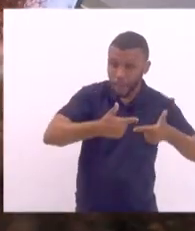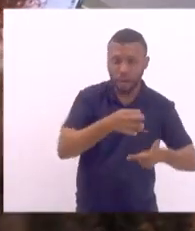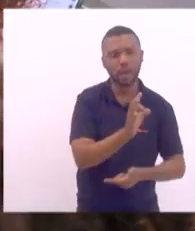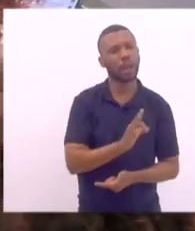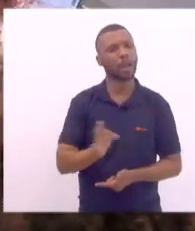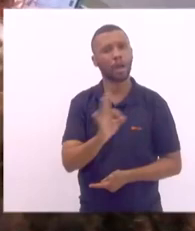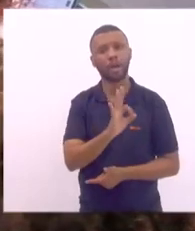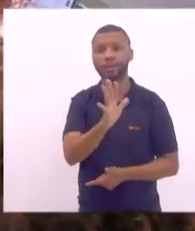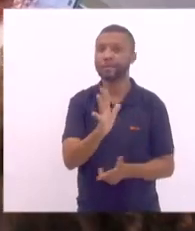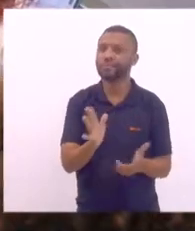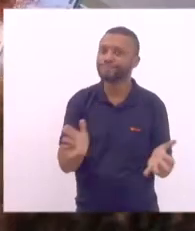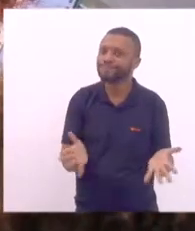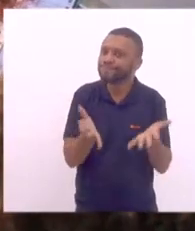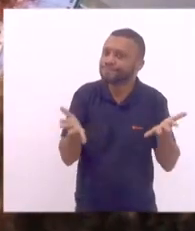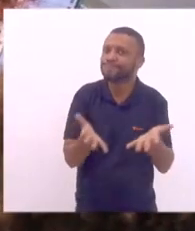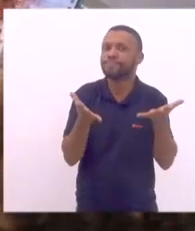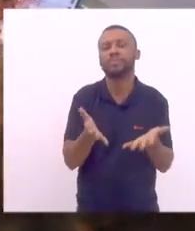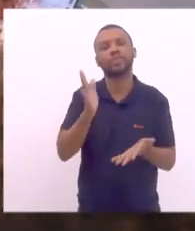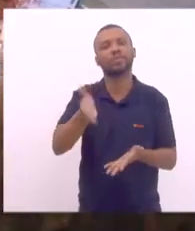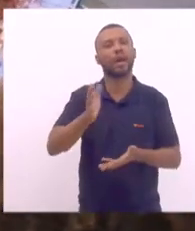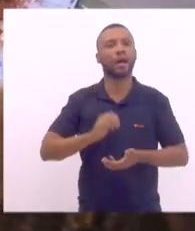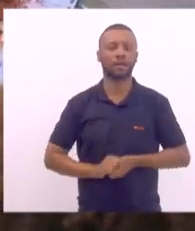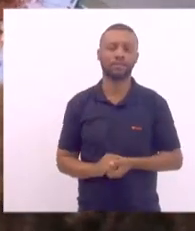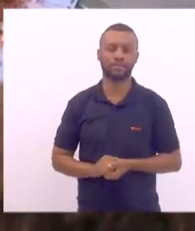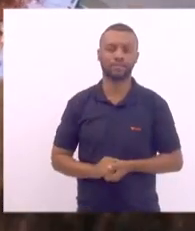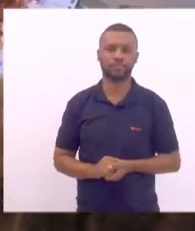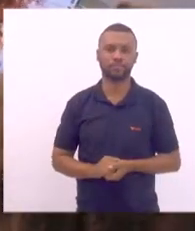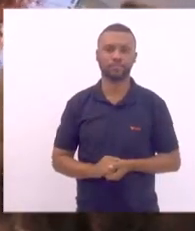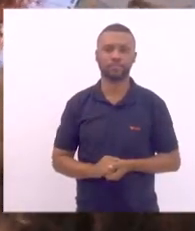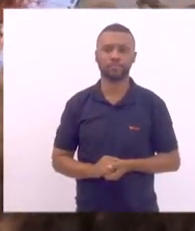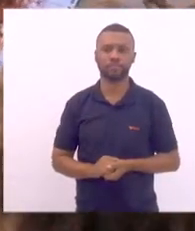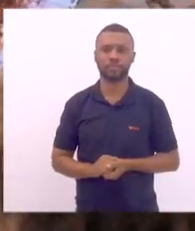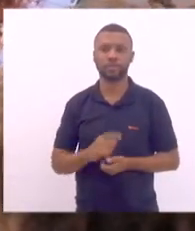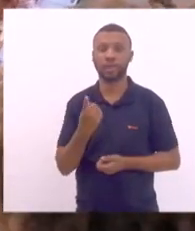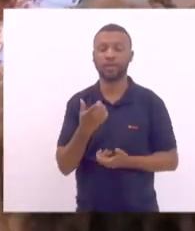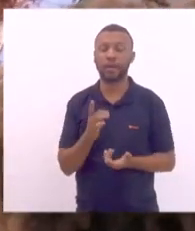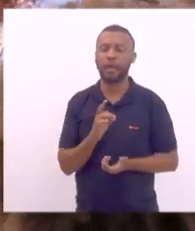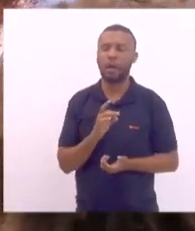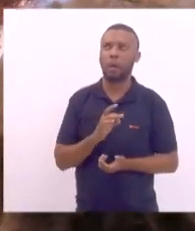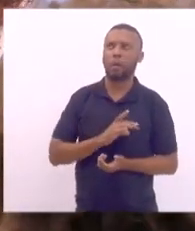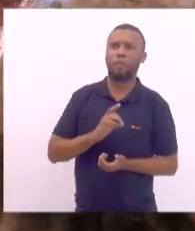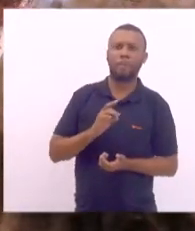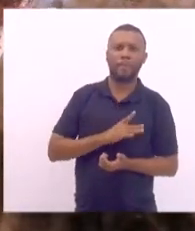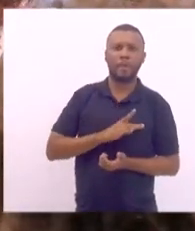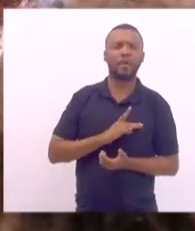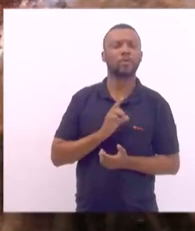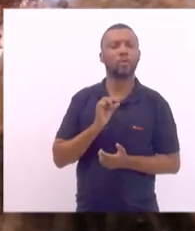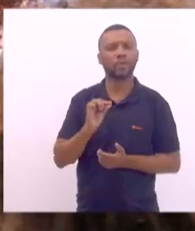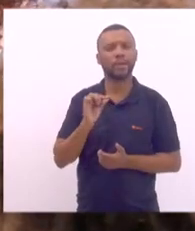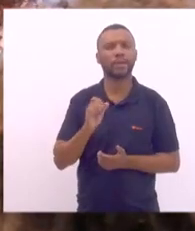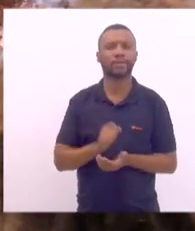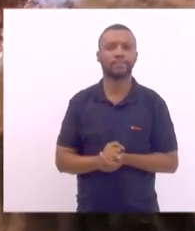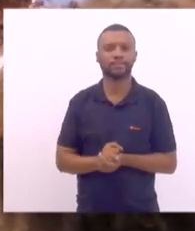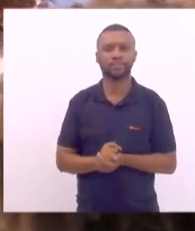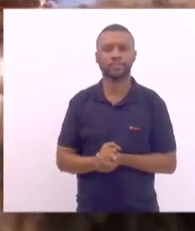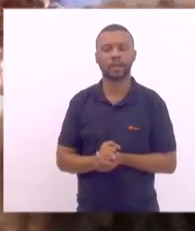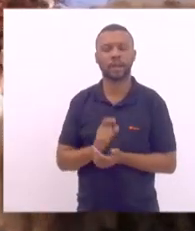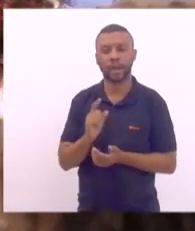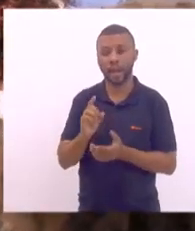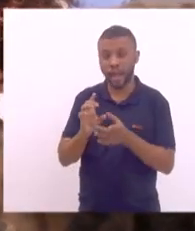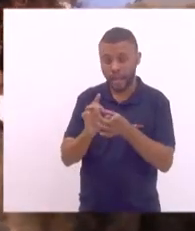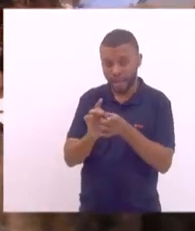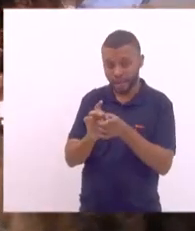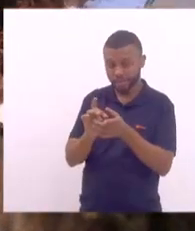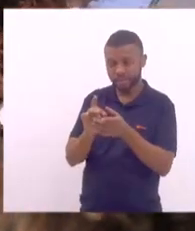um incentivo. O que a gente fica com medo é abrir este